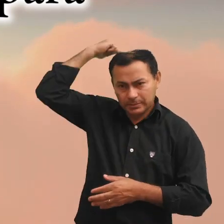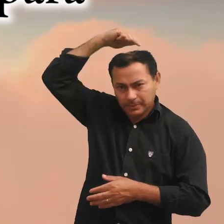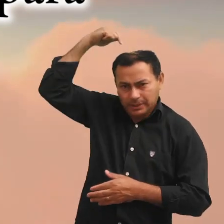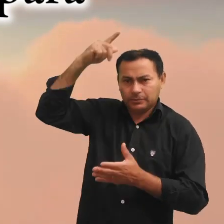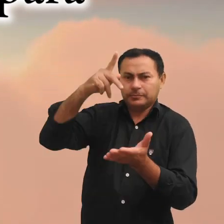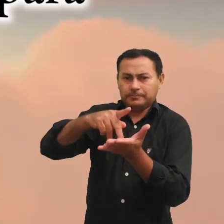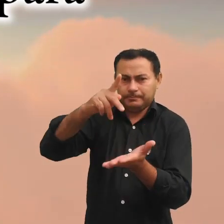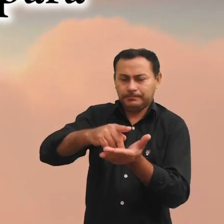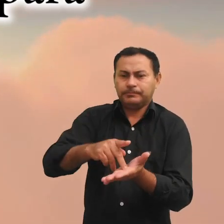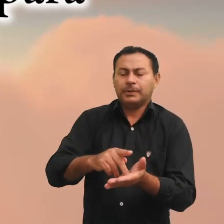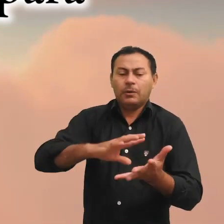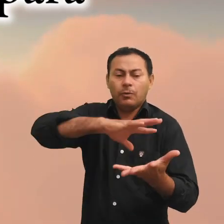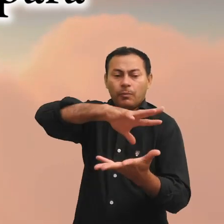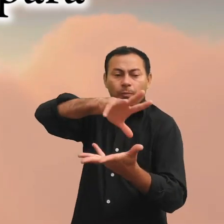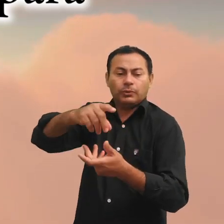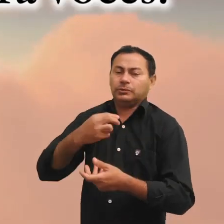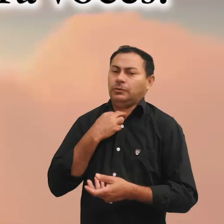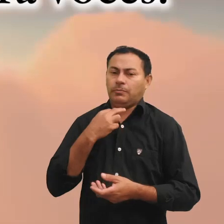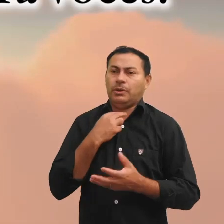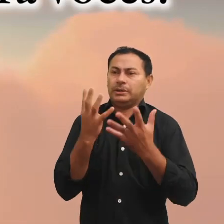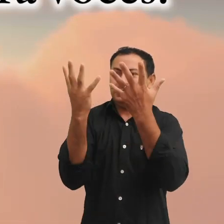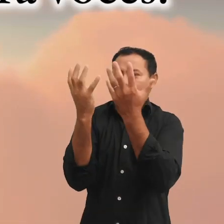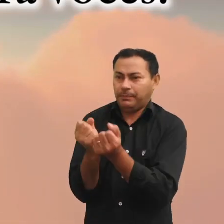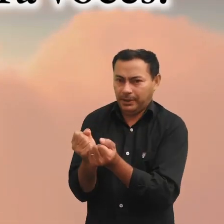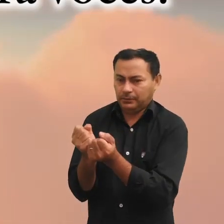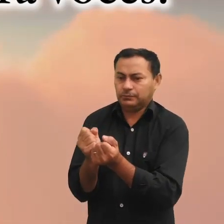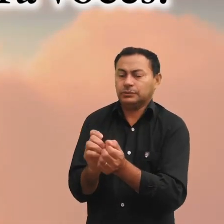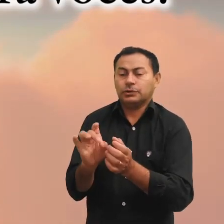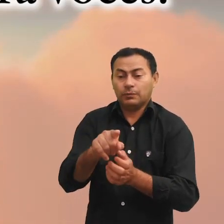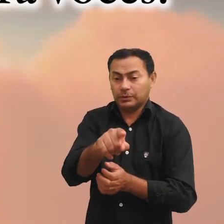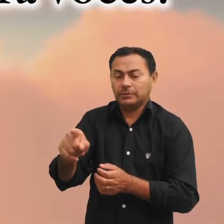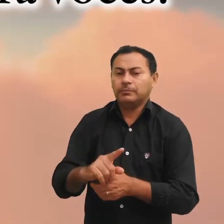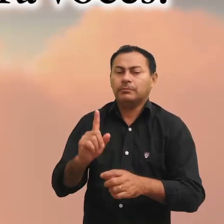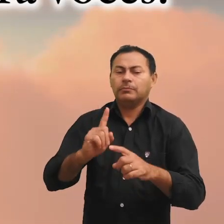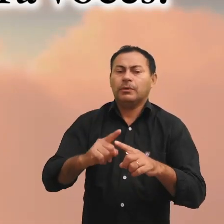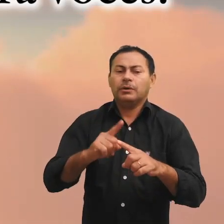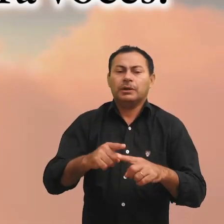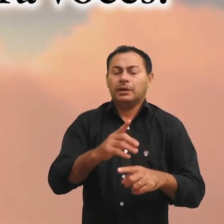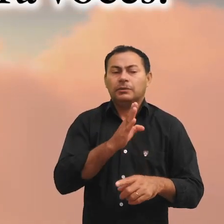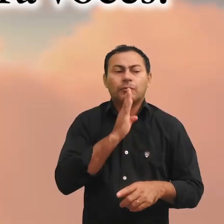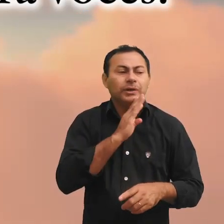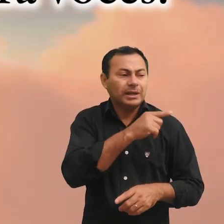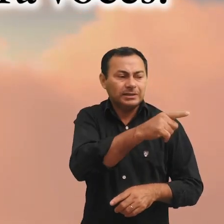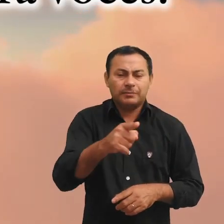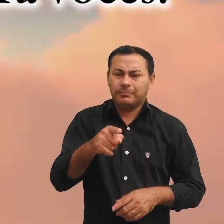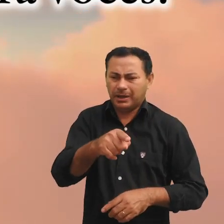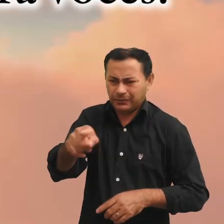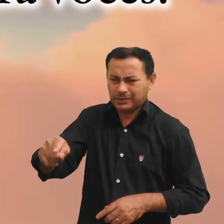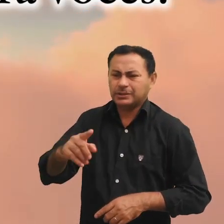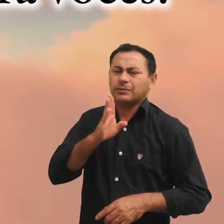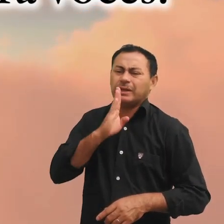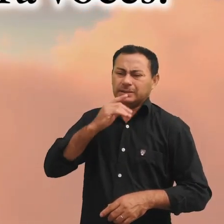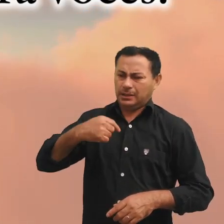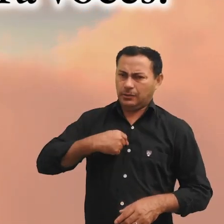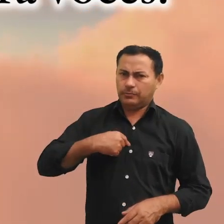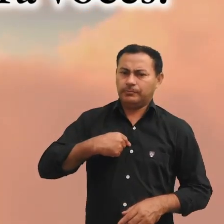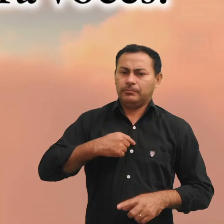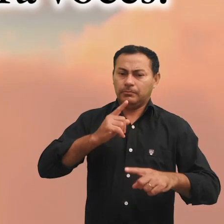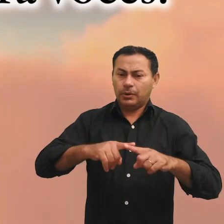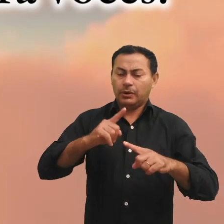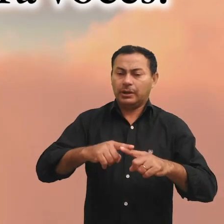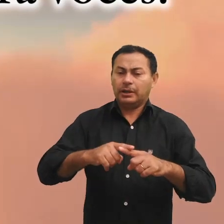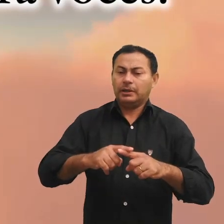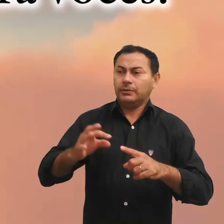sempre, o Espírito da verdade. O mundo não pode recebê-lo, porque não o vê nem o conhece, mas vocês o